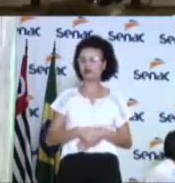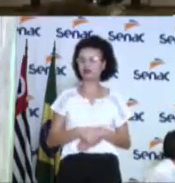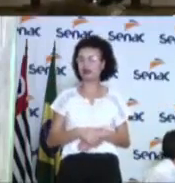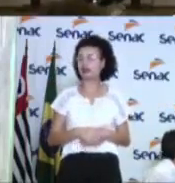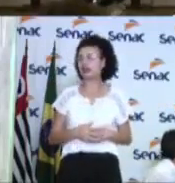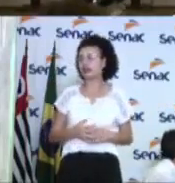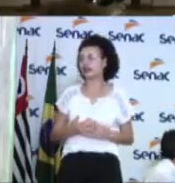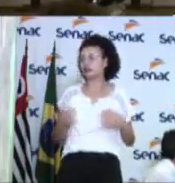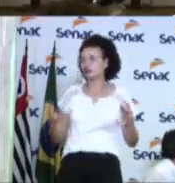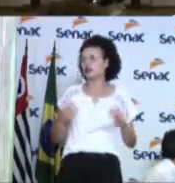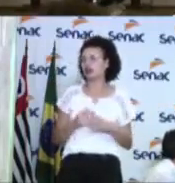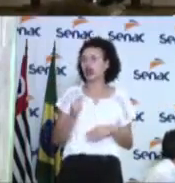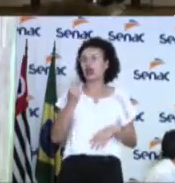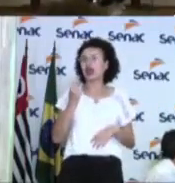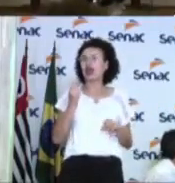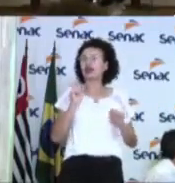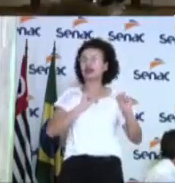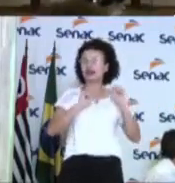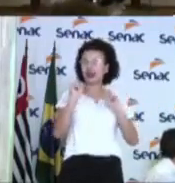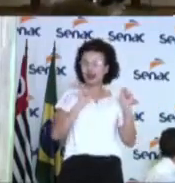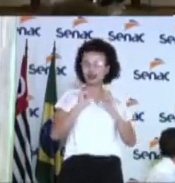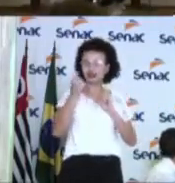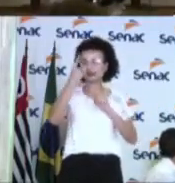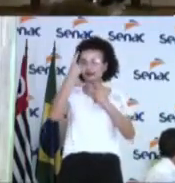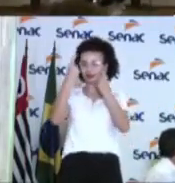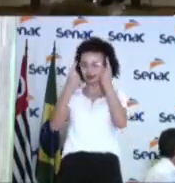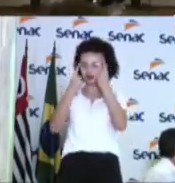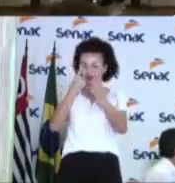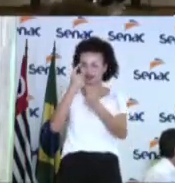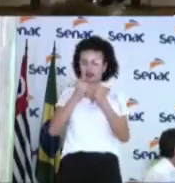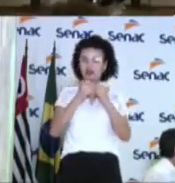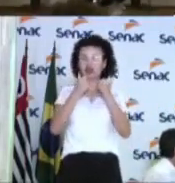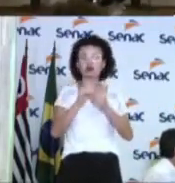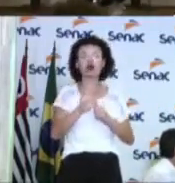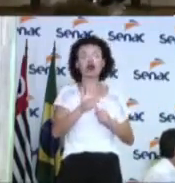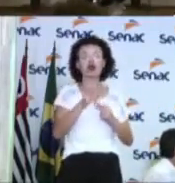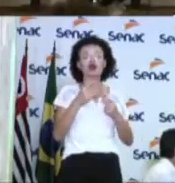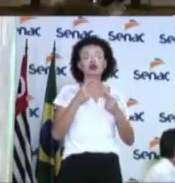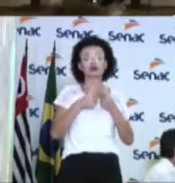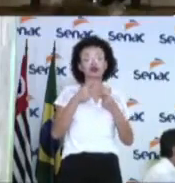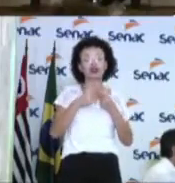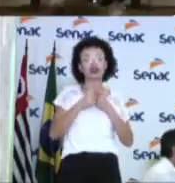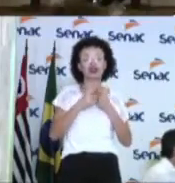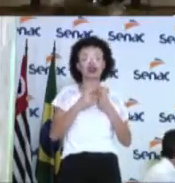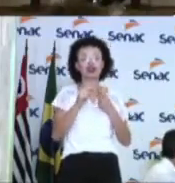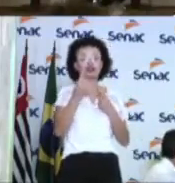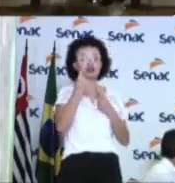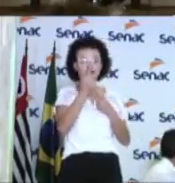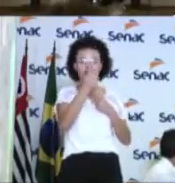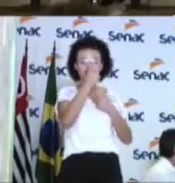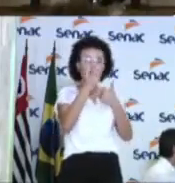a ansiedade por parte do criativo é na boa, assim, porque a gente, você vê os caras curtindo muito fazer, você vê